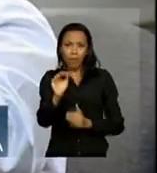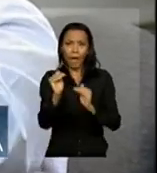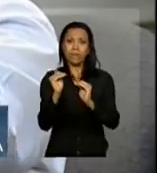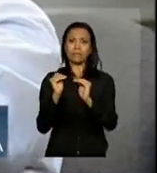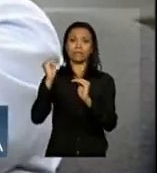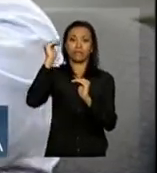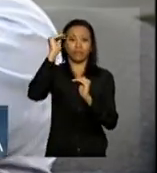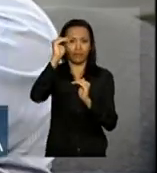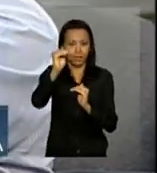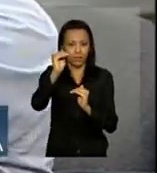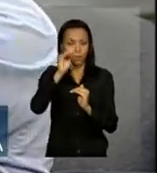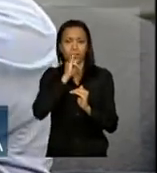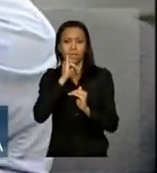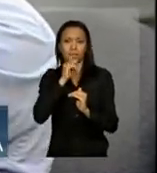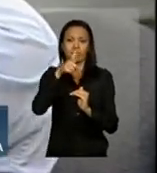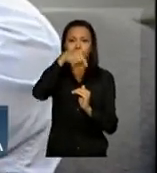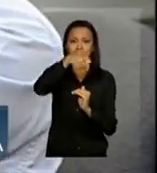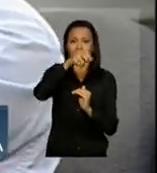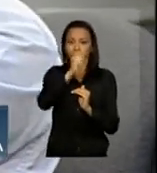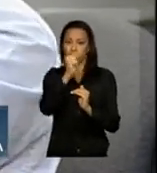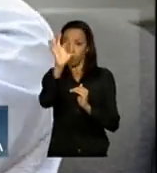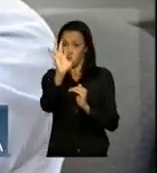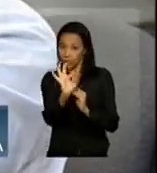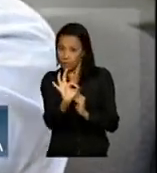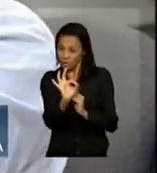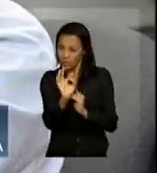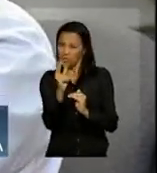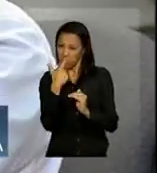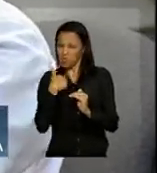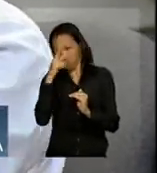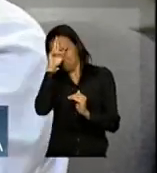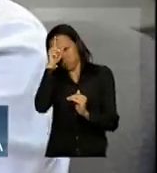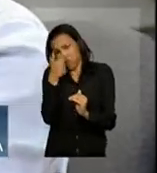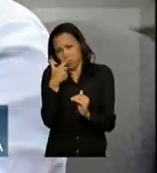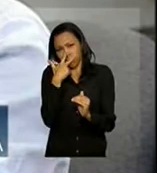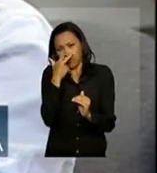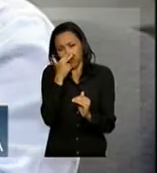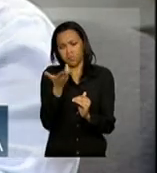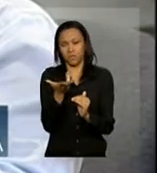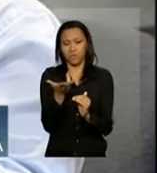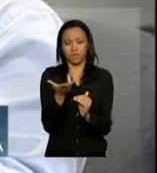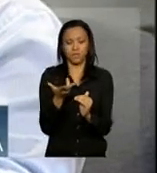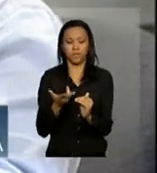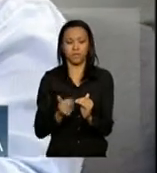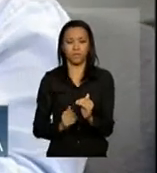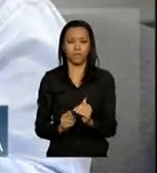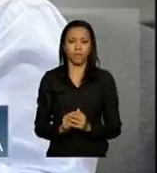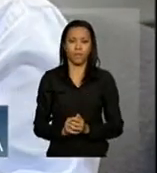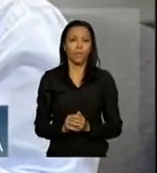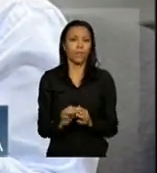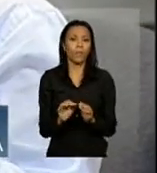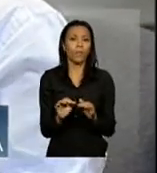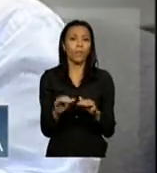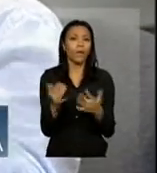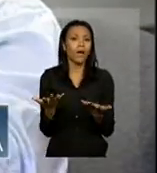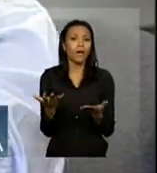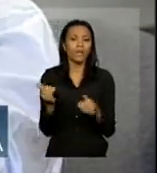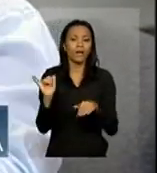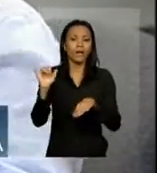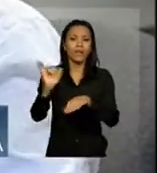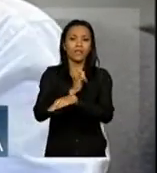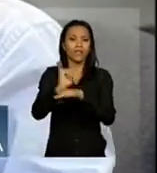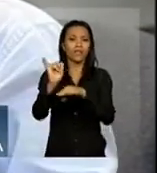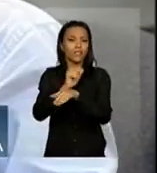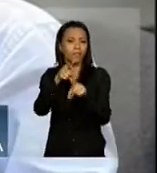que a lei prevê como foi 78 por cento senão enganos Qual o mecanismo para se